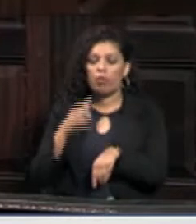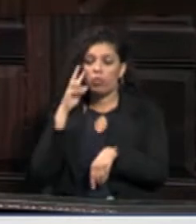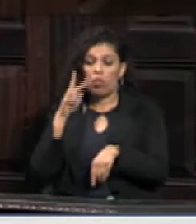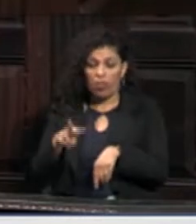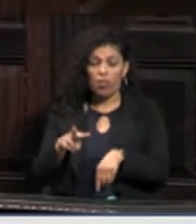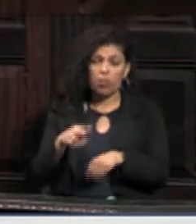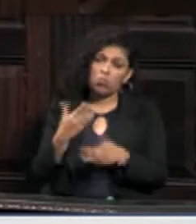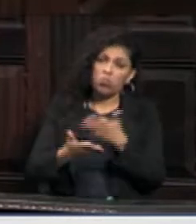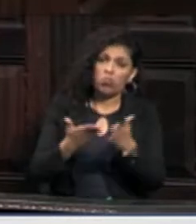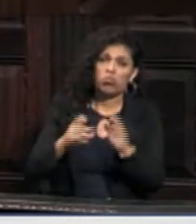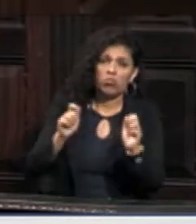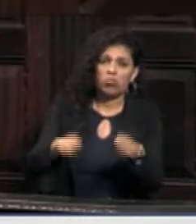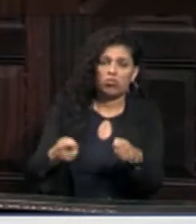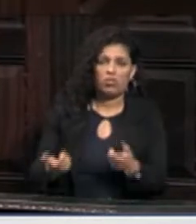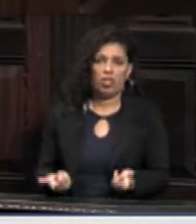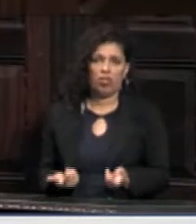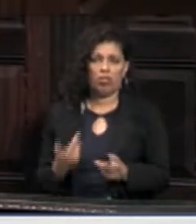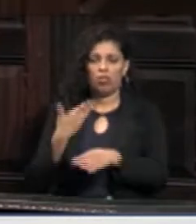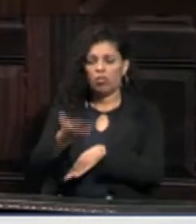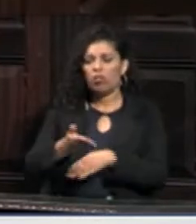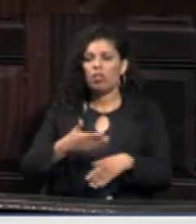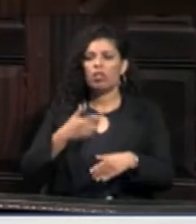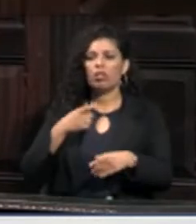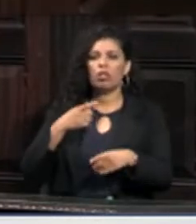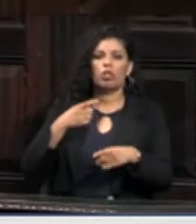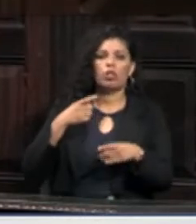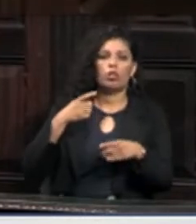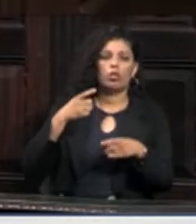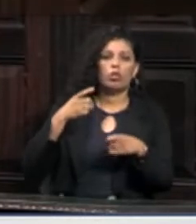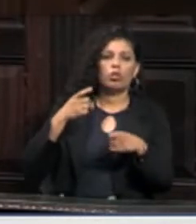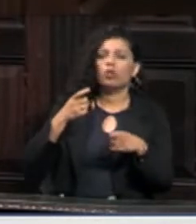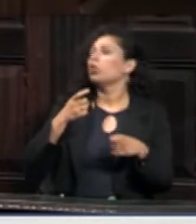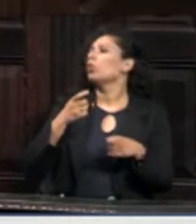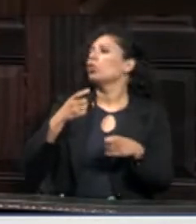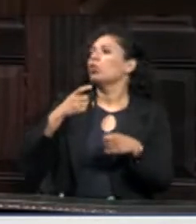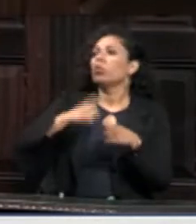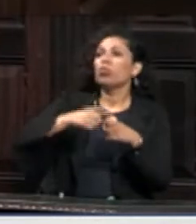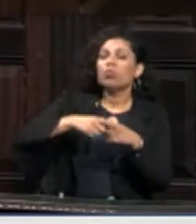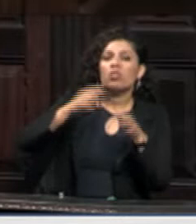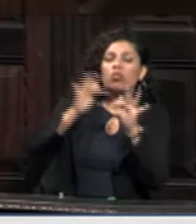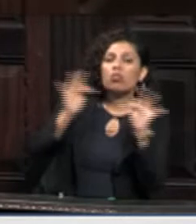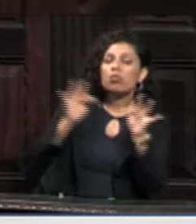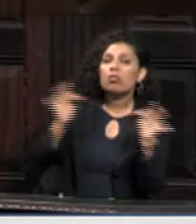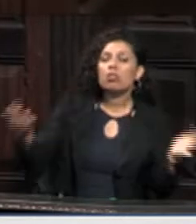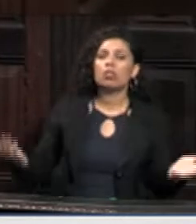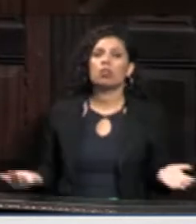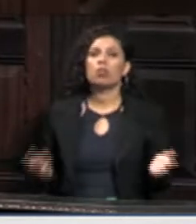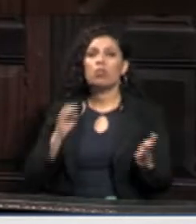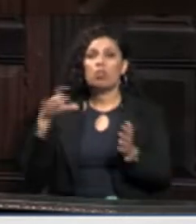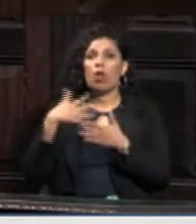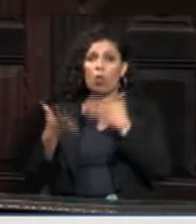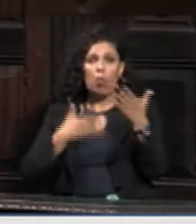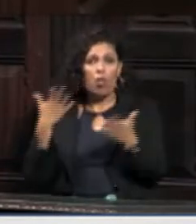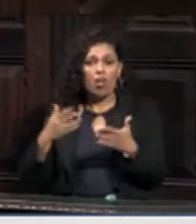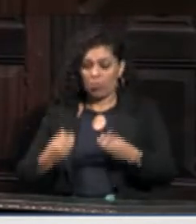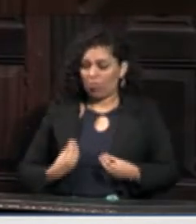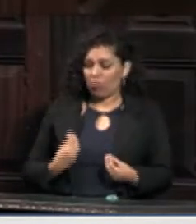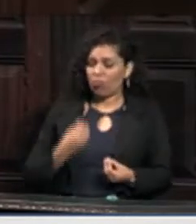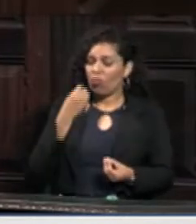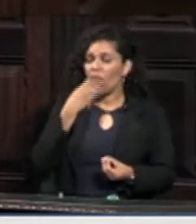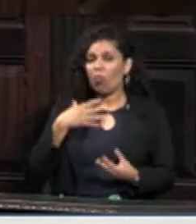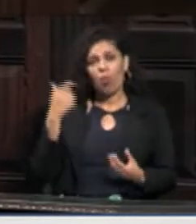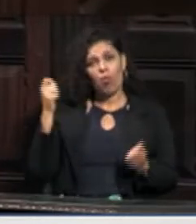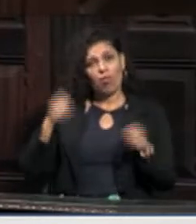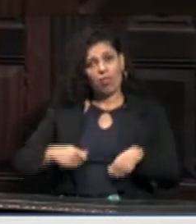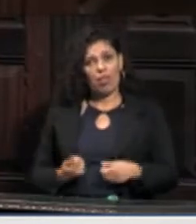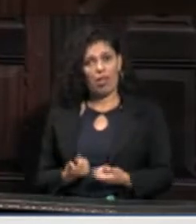acaba ocupando um leito do hospital com os seus membros inferiores amputados, causando praticamente uma desgraça na